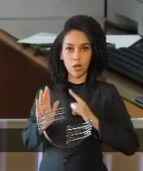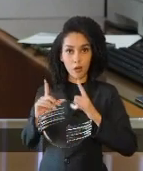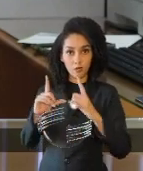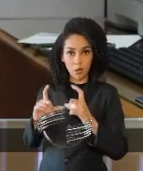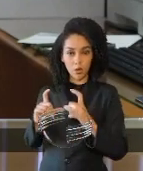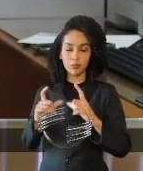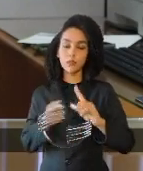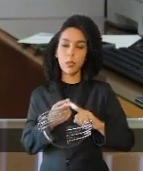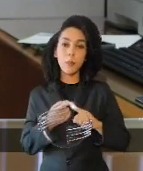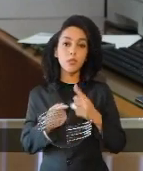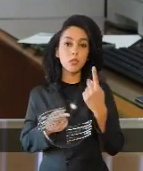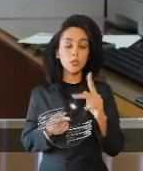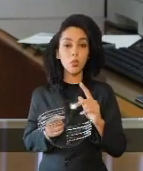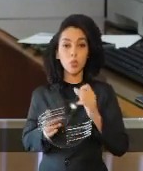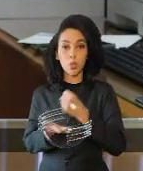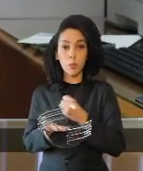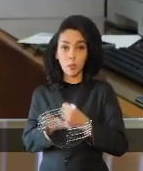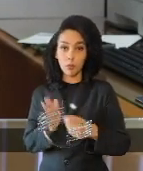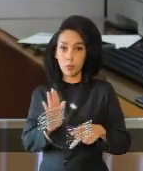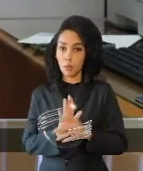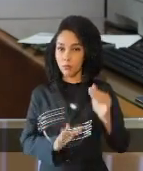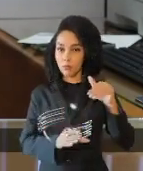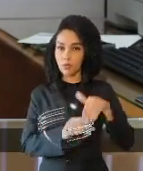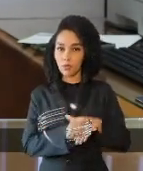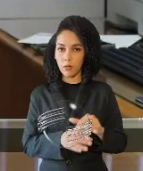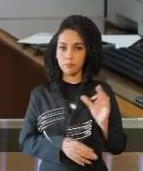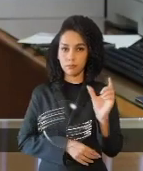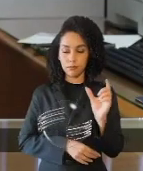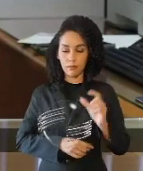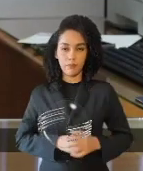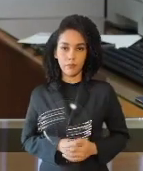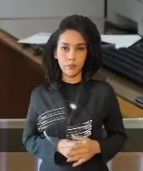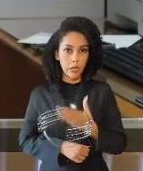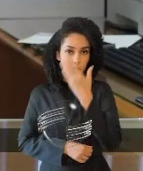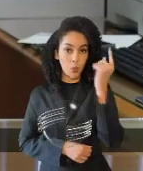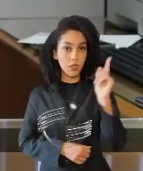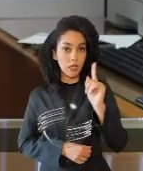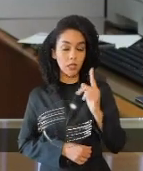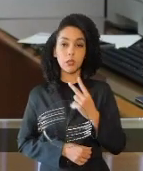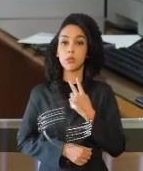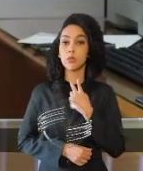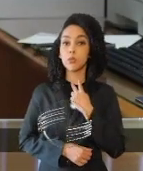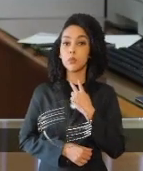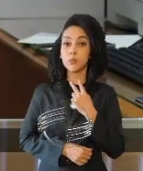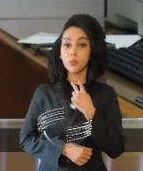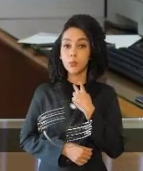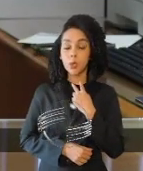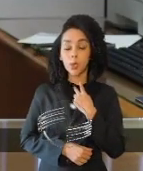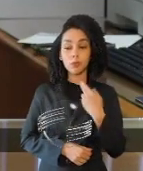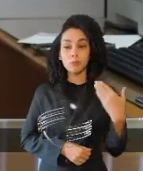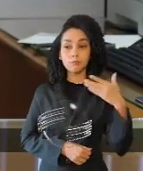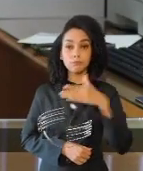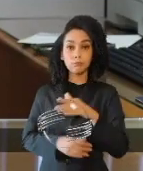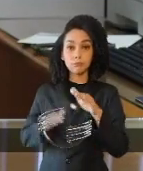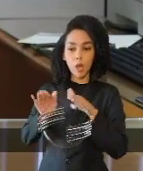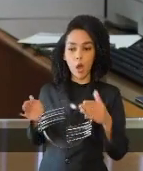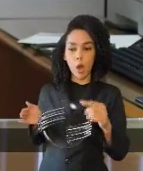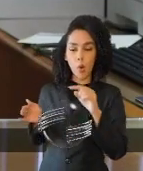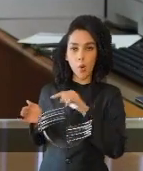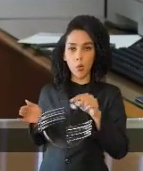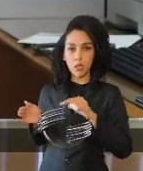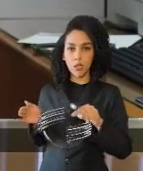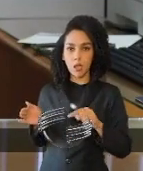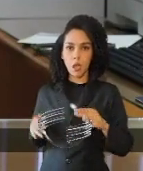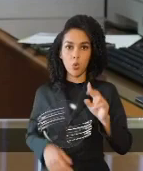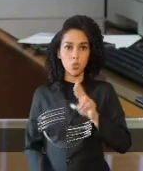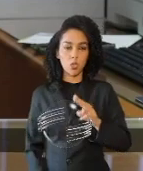foto e seu título eleitoral E não esqueça que é proibido acesso a urna eletrônica portando